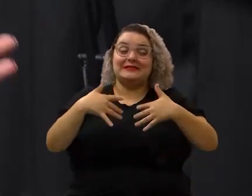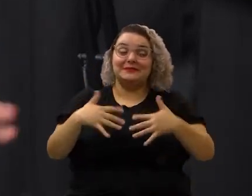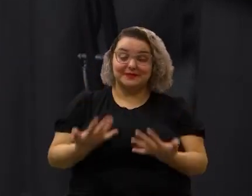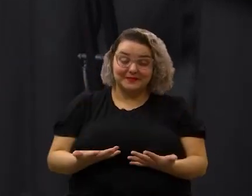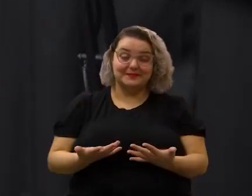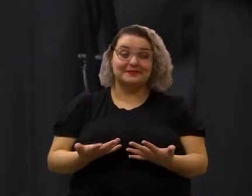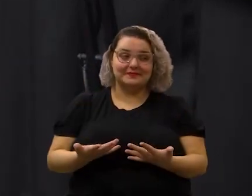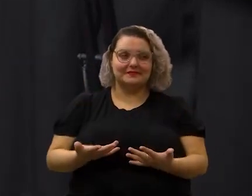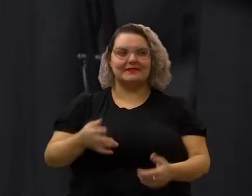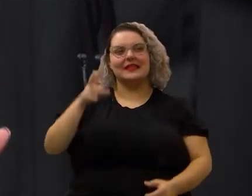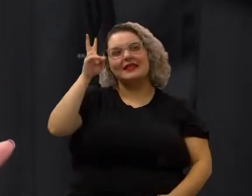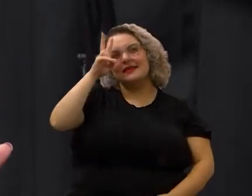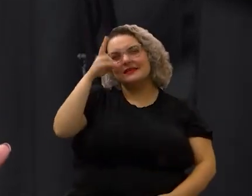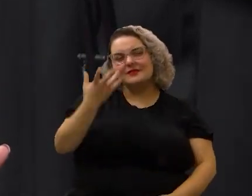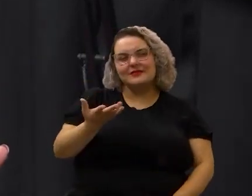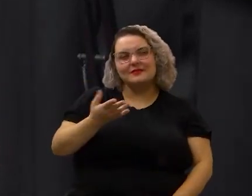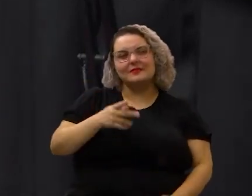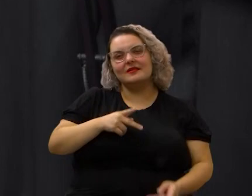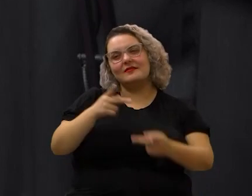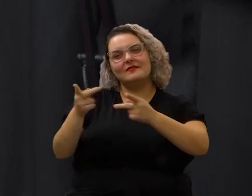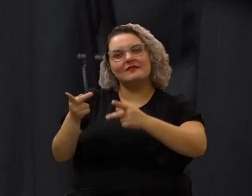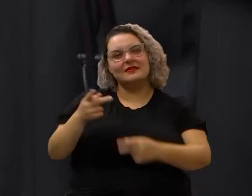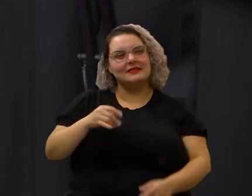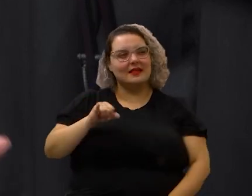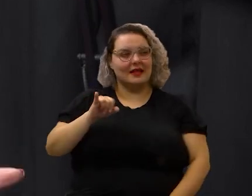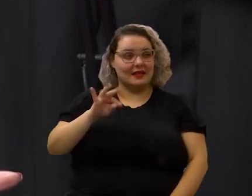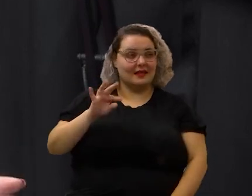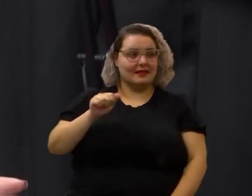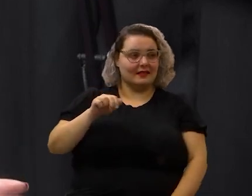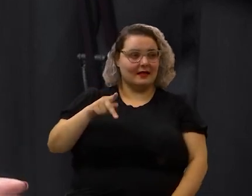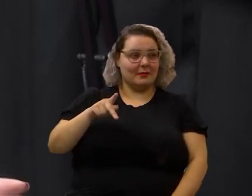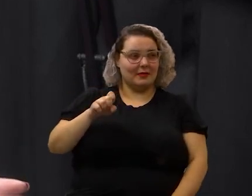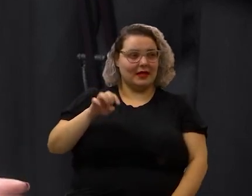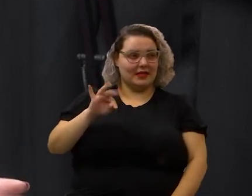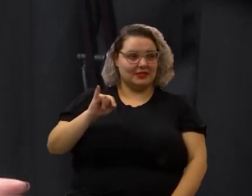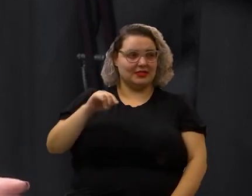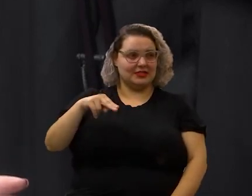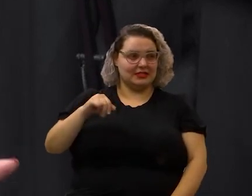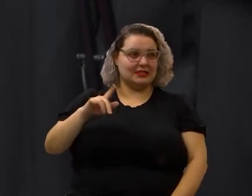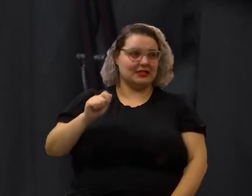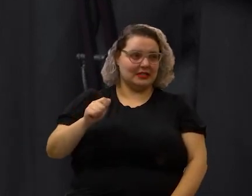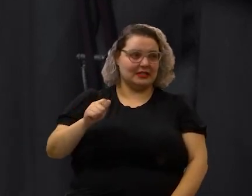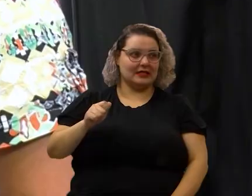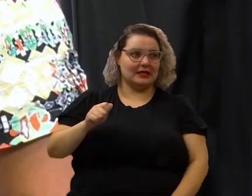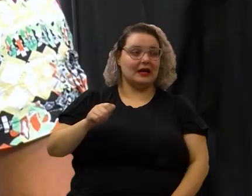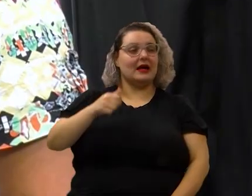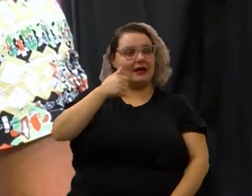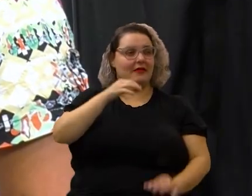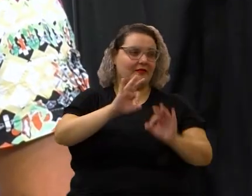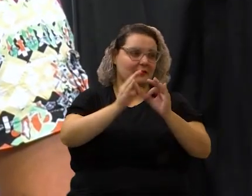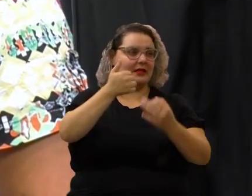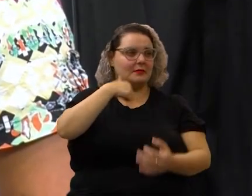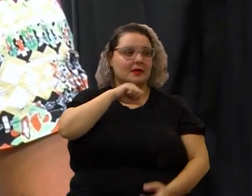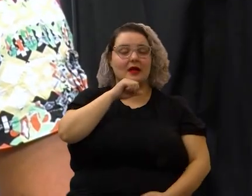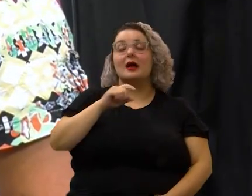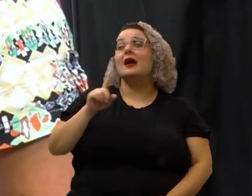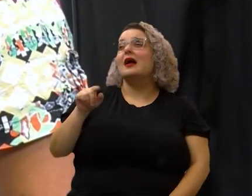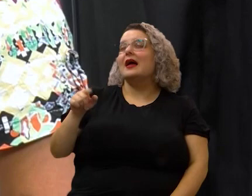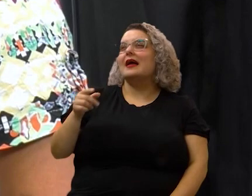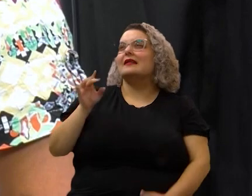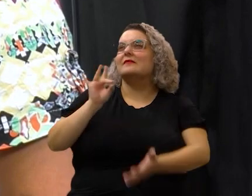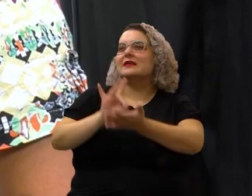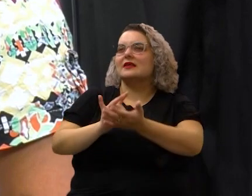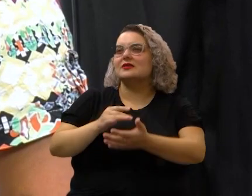sempre teve. E essa história de ir para Itapetininga é a sua família materna que mora lá? É, minha família do meu pai. A família do pai. Dos